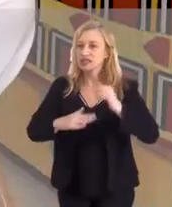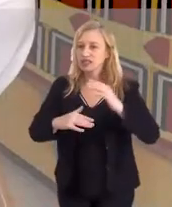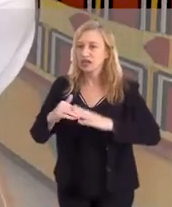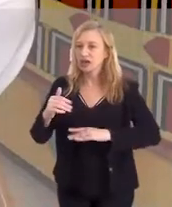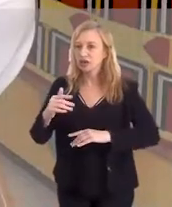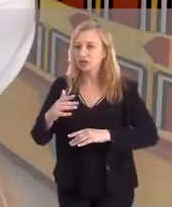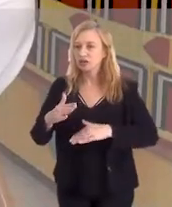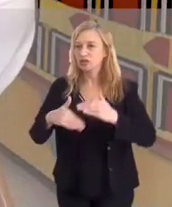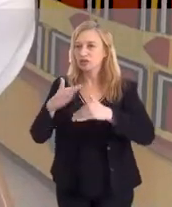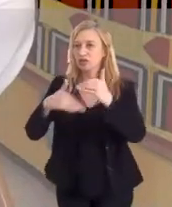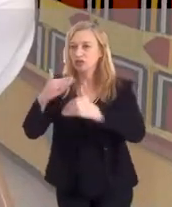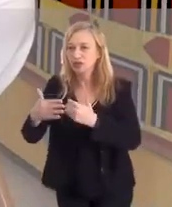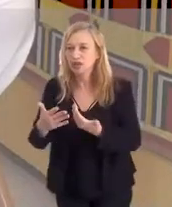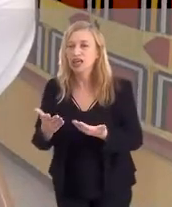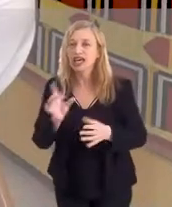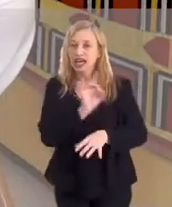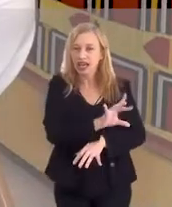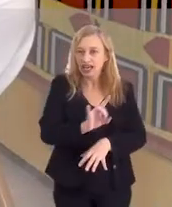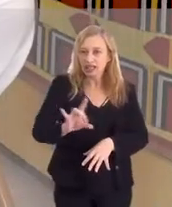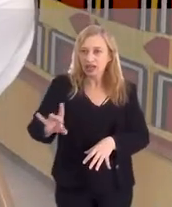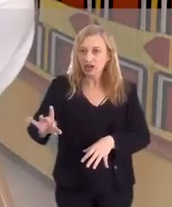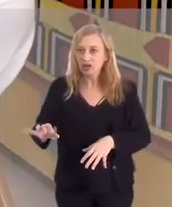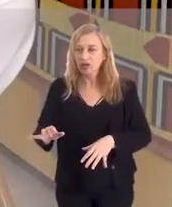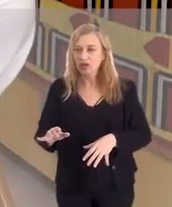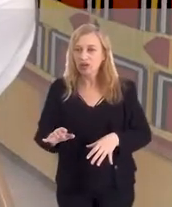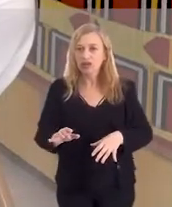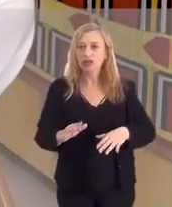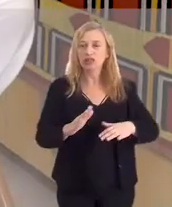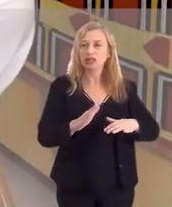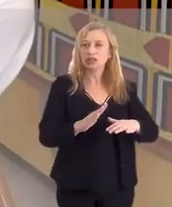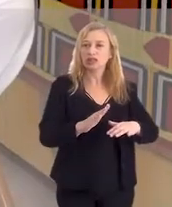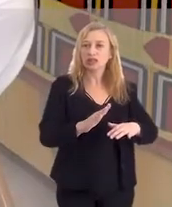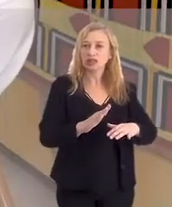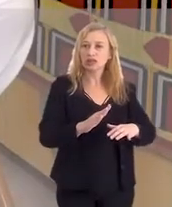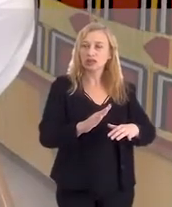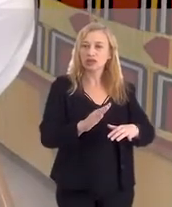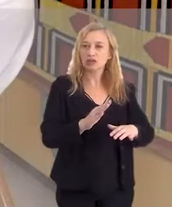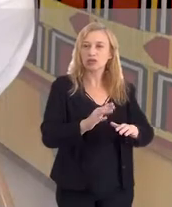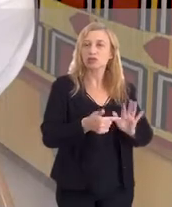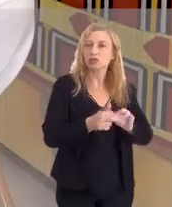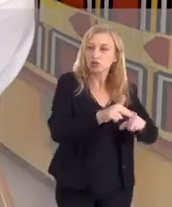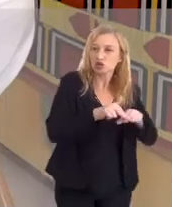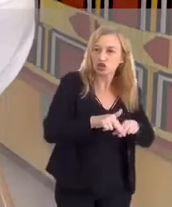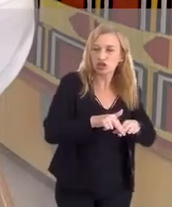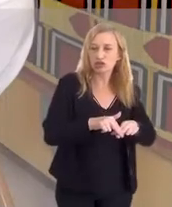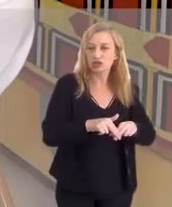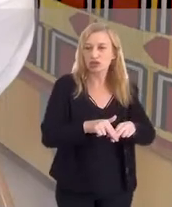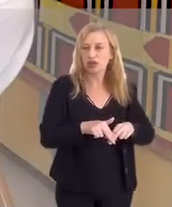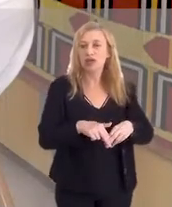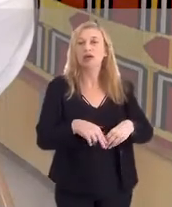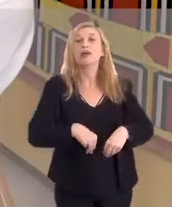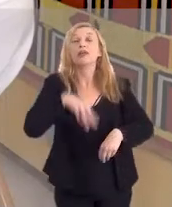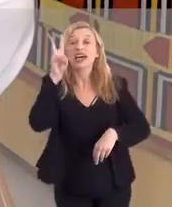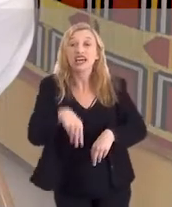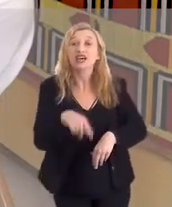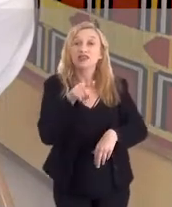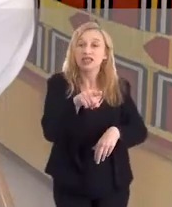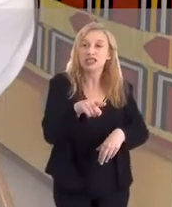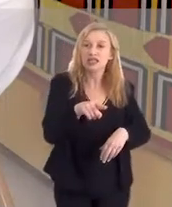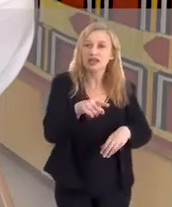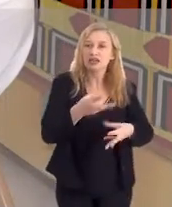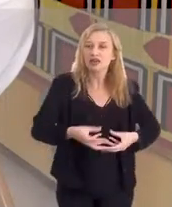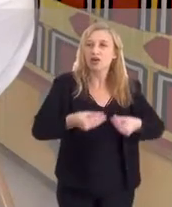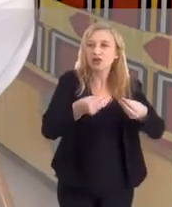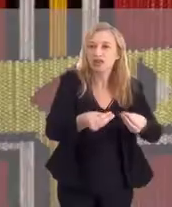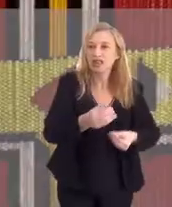Cada uma tem um benefício, tem uma função ali. Por que você está fazendo? É sempre o porquê você vai fazer a Jurema. Para quem você vai ofertar a Jurema.